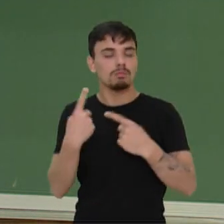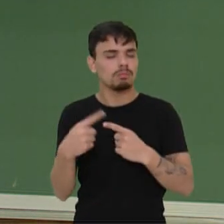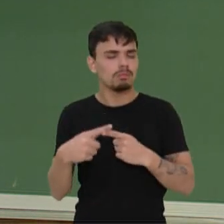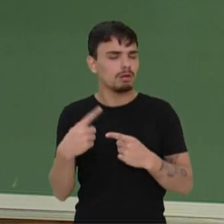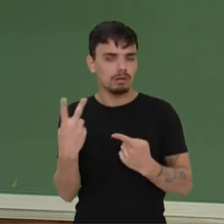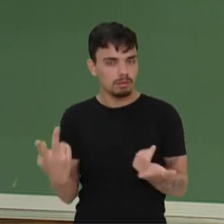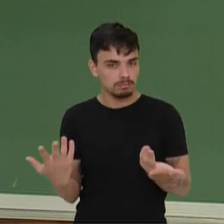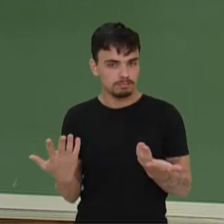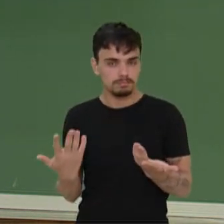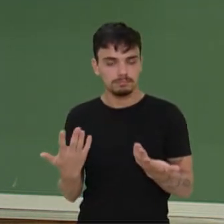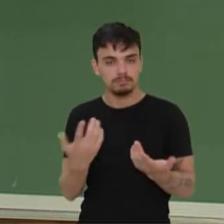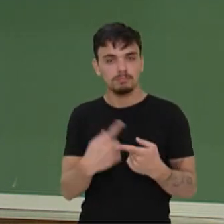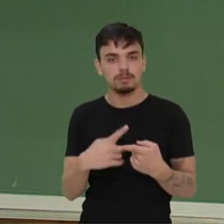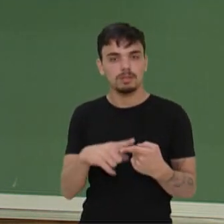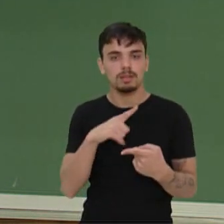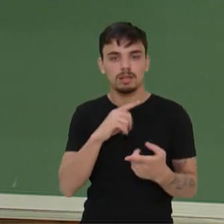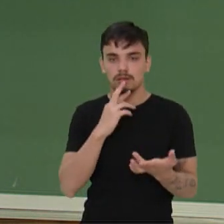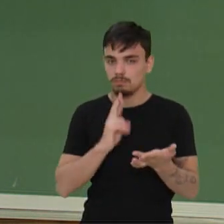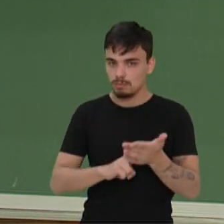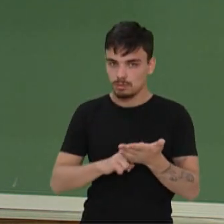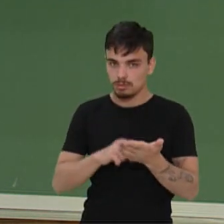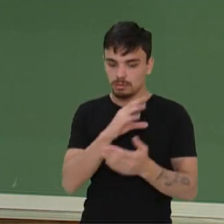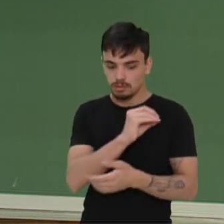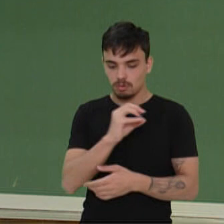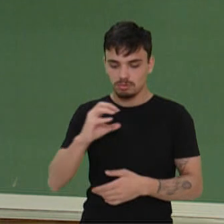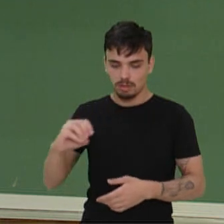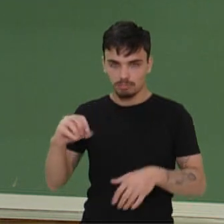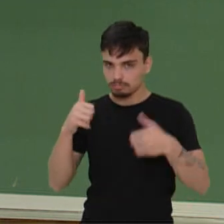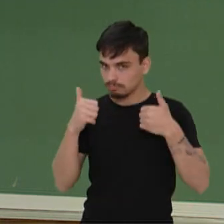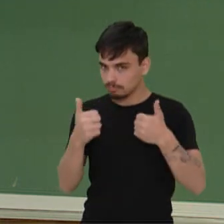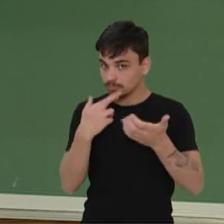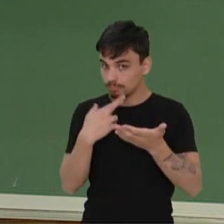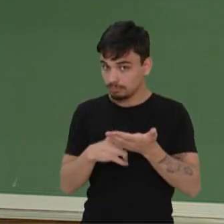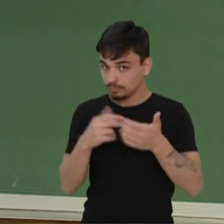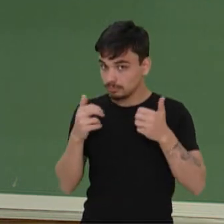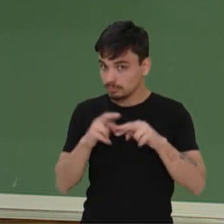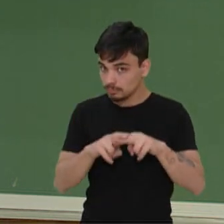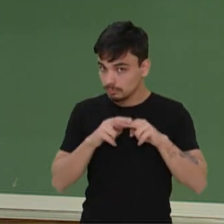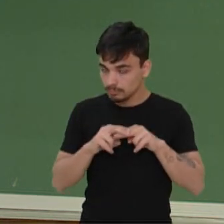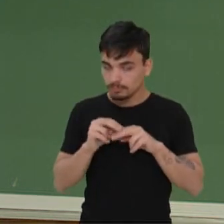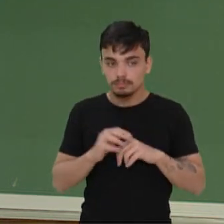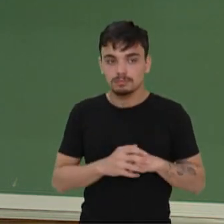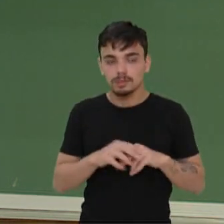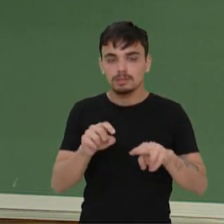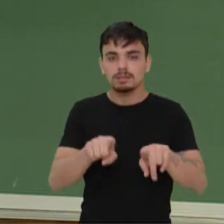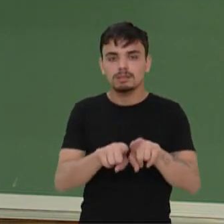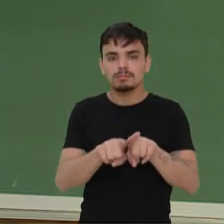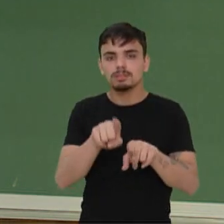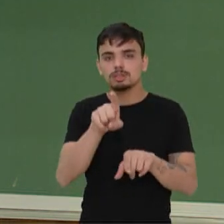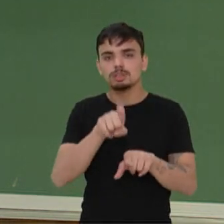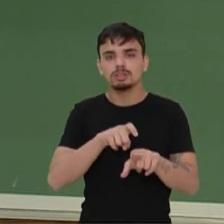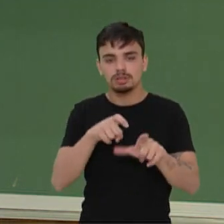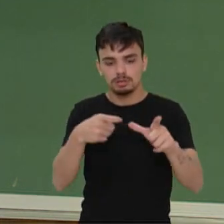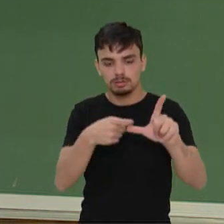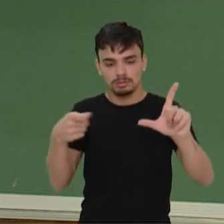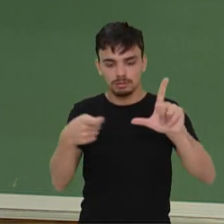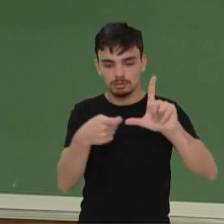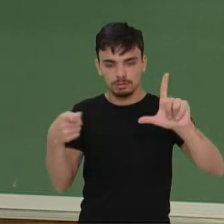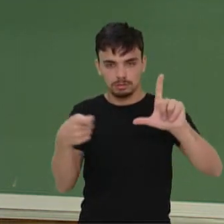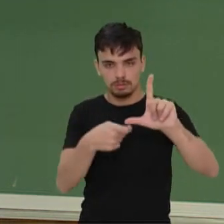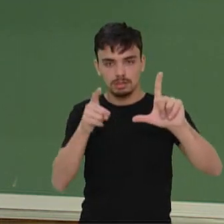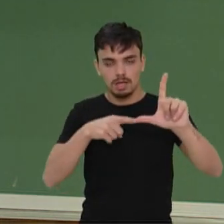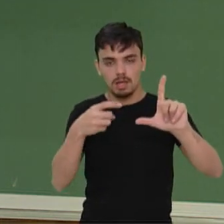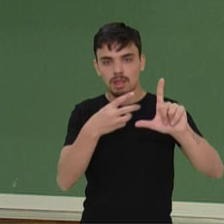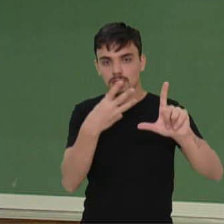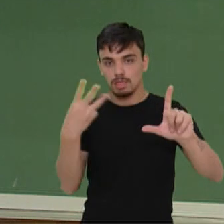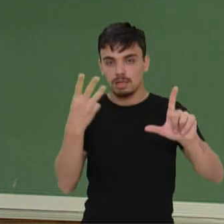são raízes? Porque eles deram como resultado 0. Beleza? E o x do vértice, né, que é o que está aqui na linha do meio, o